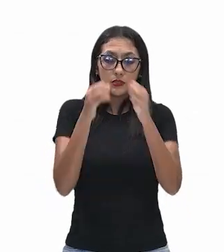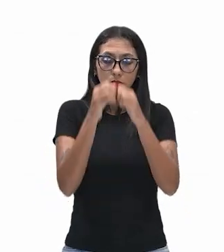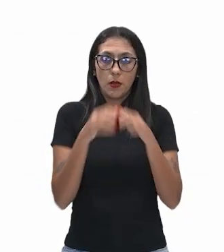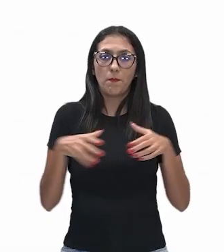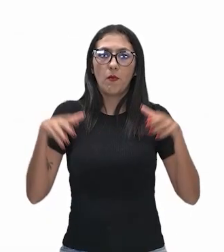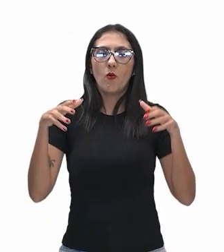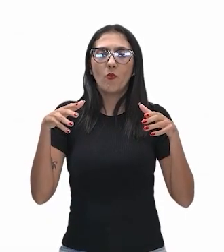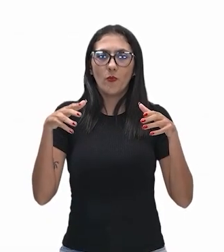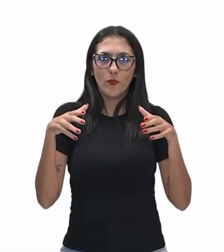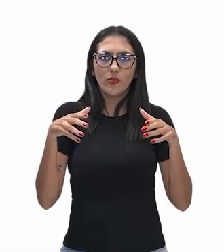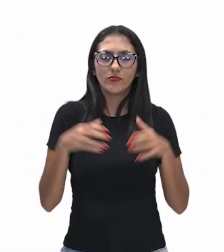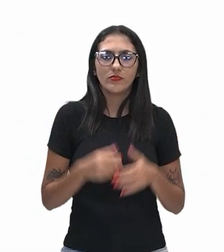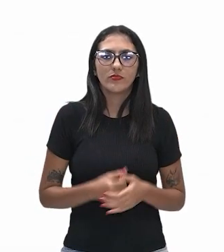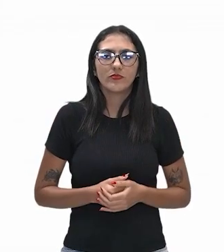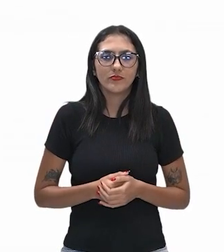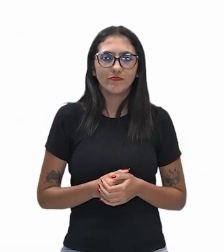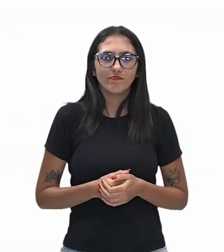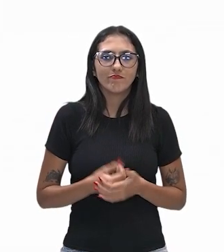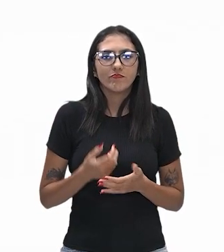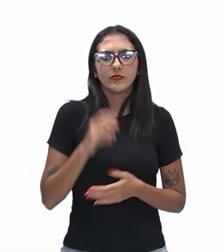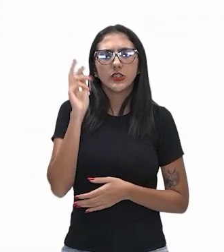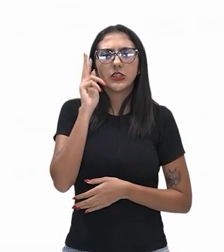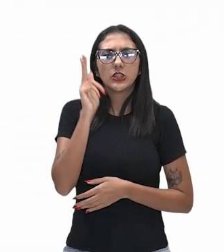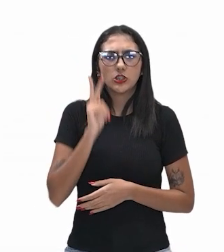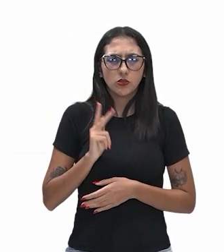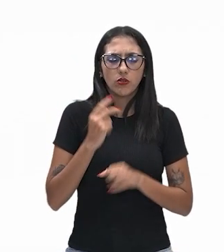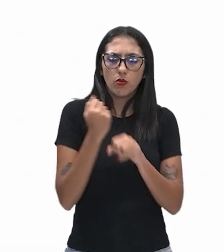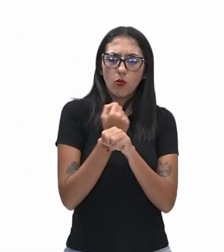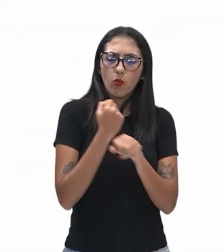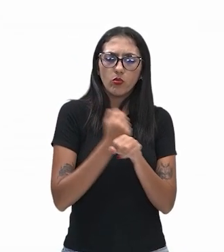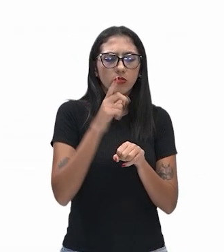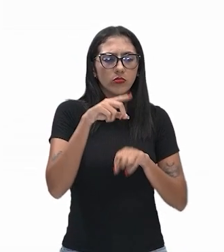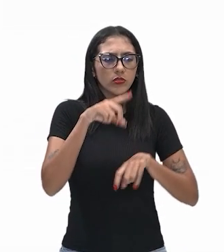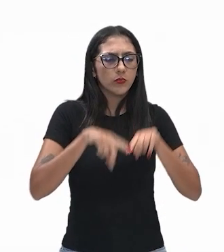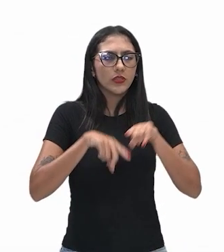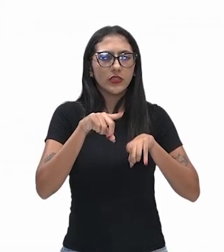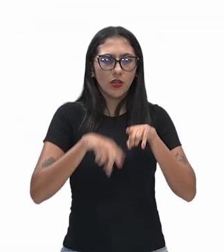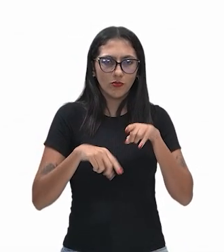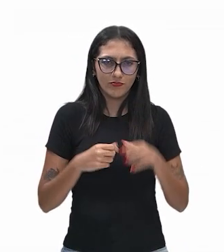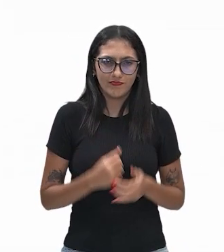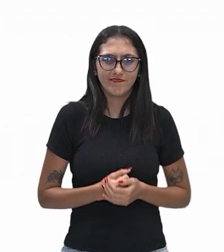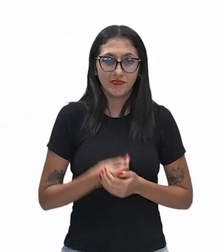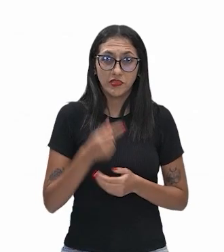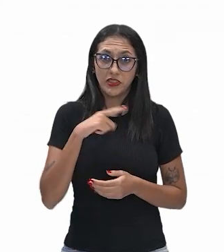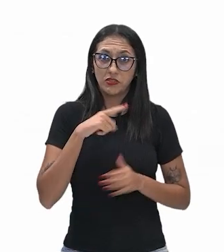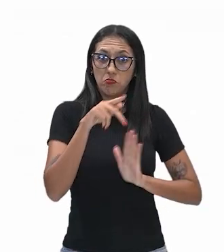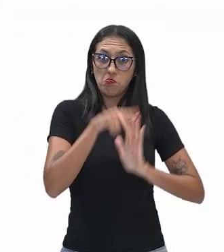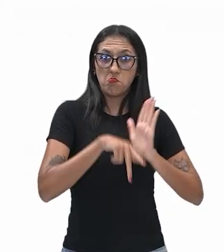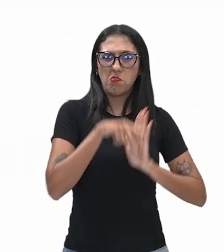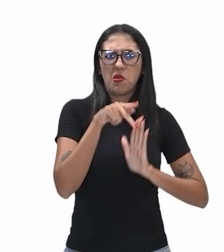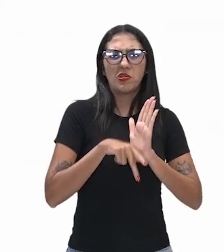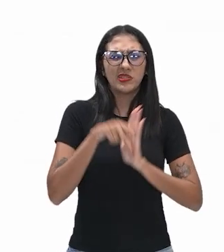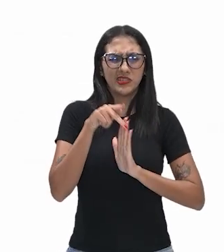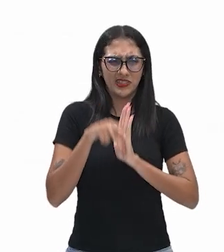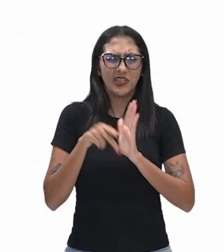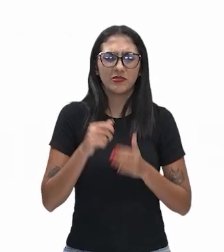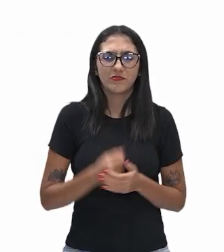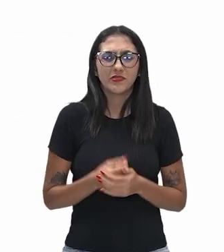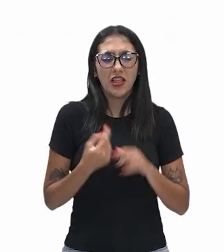história. A história da construção da bomba atômica, ela começa lá com o projeto Manhattan, tá? Lá